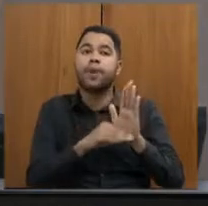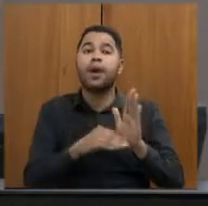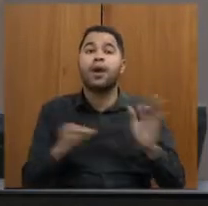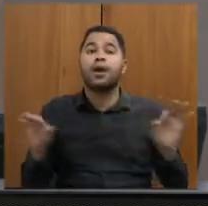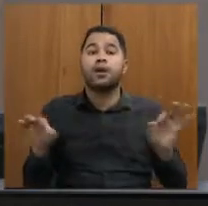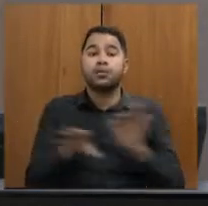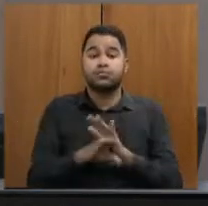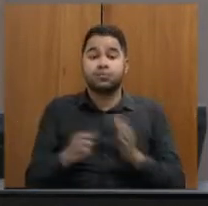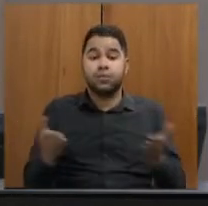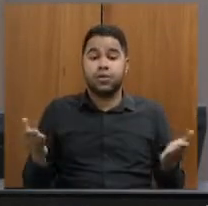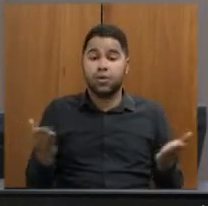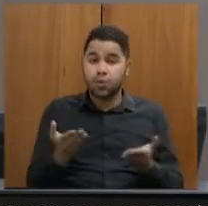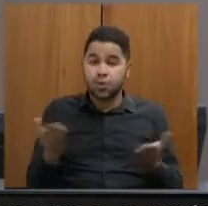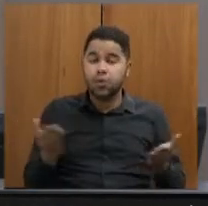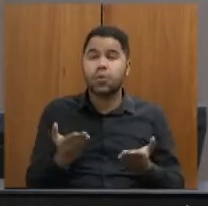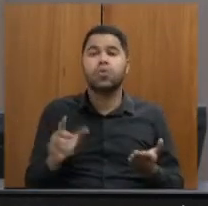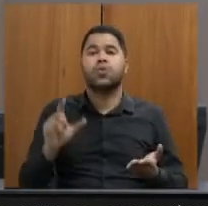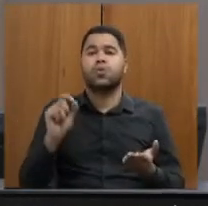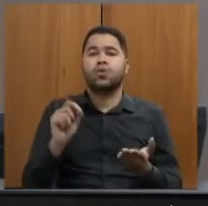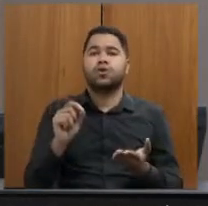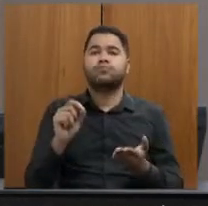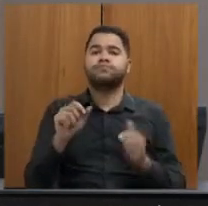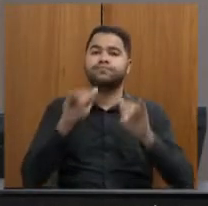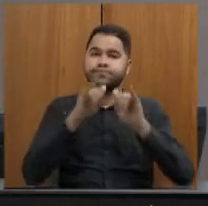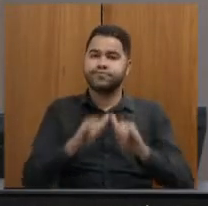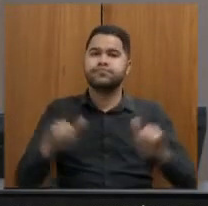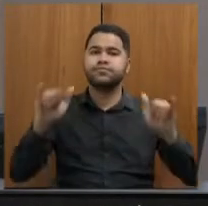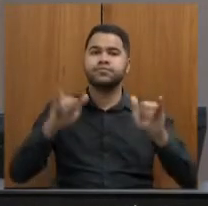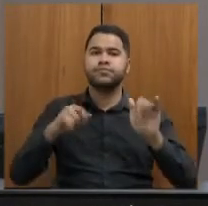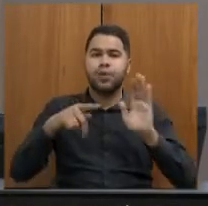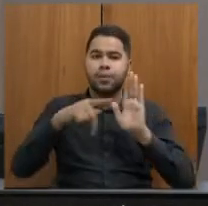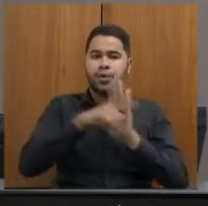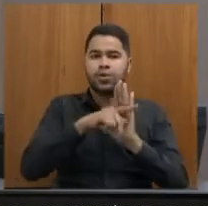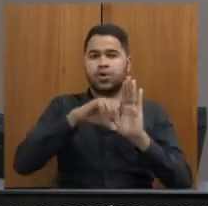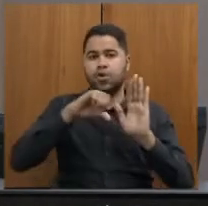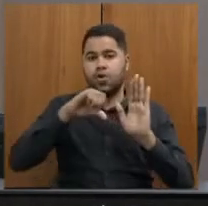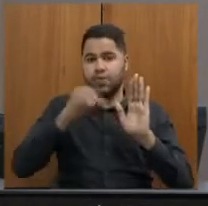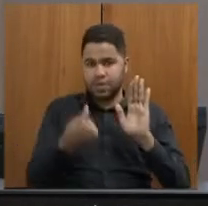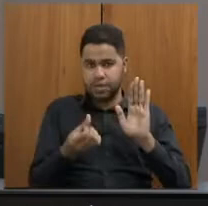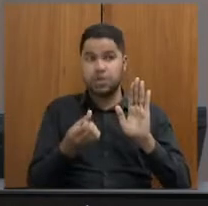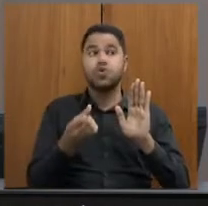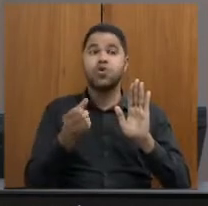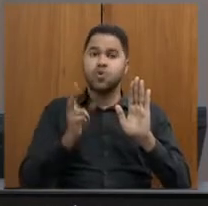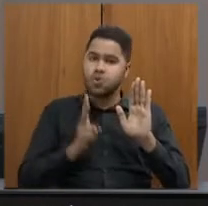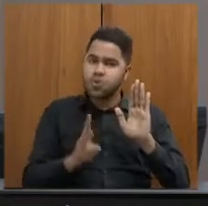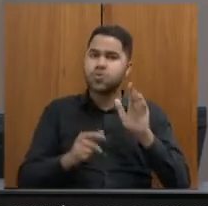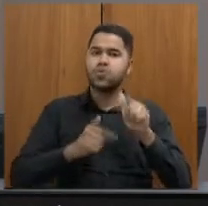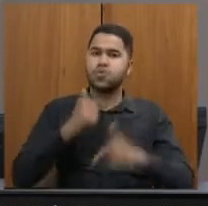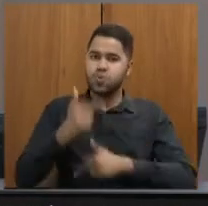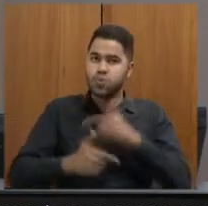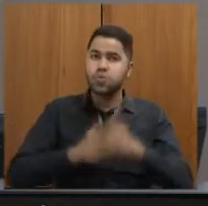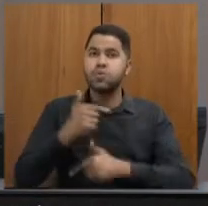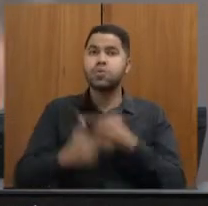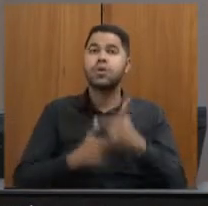E agora se Deus quiser com o lançamento dessa porcaria 96 a gente continuar esse trabalho para poder